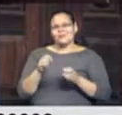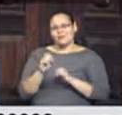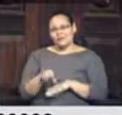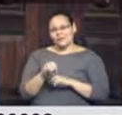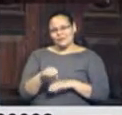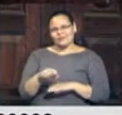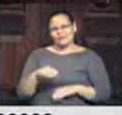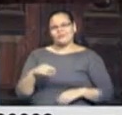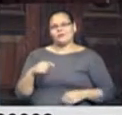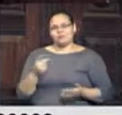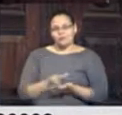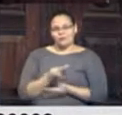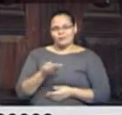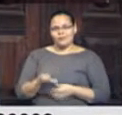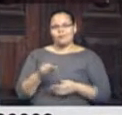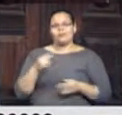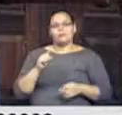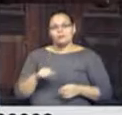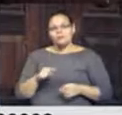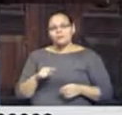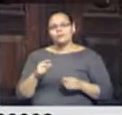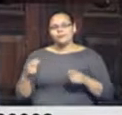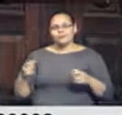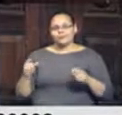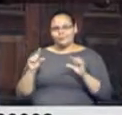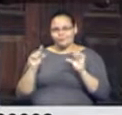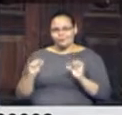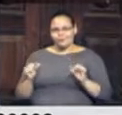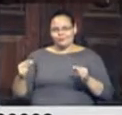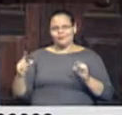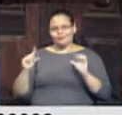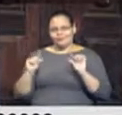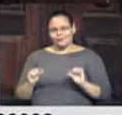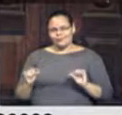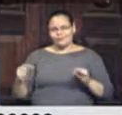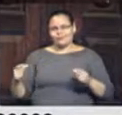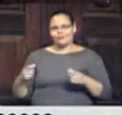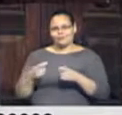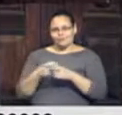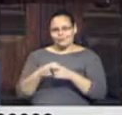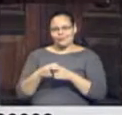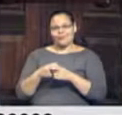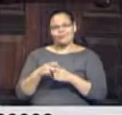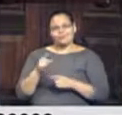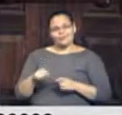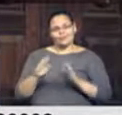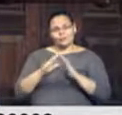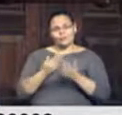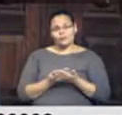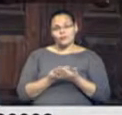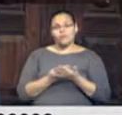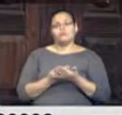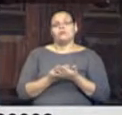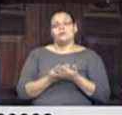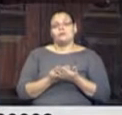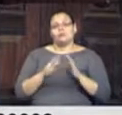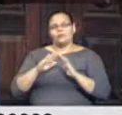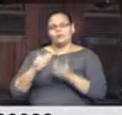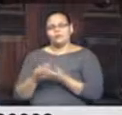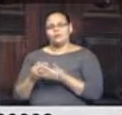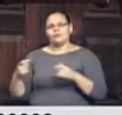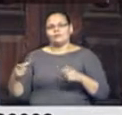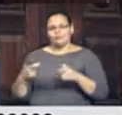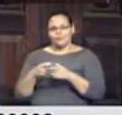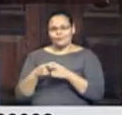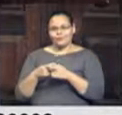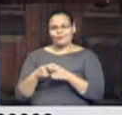que diminua a oferta, reduza o número de unidades escolares. Não podemos.